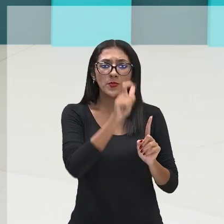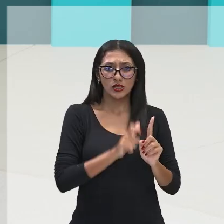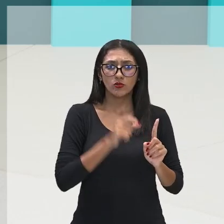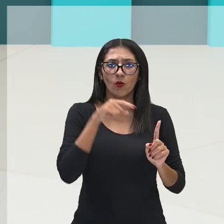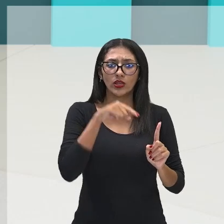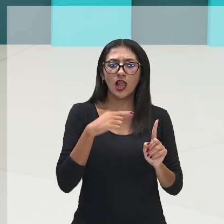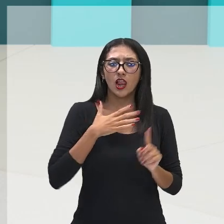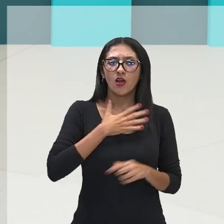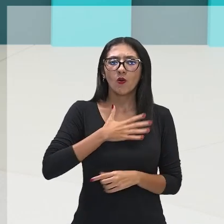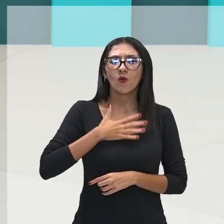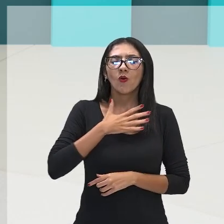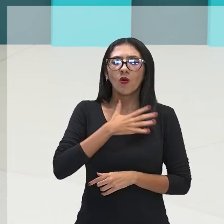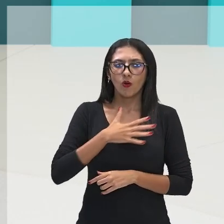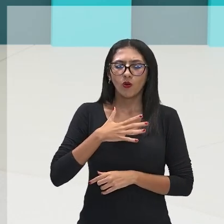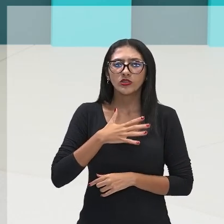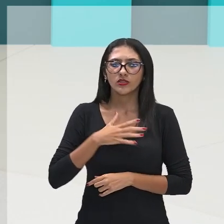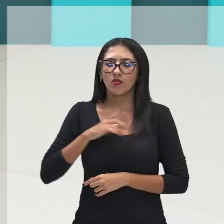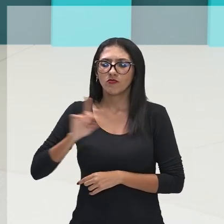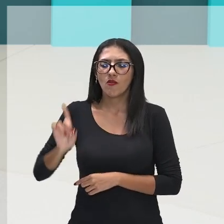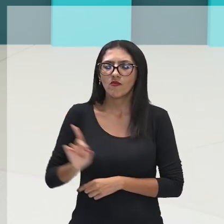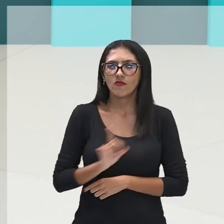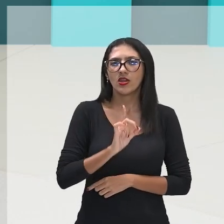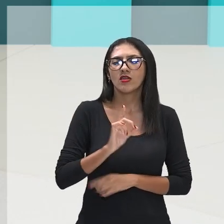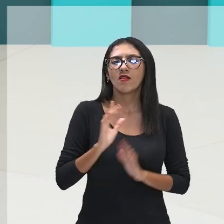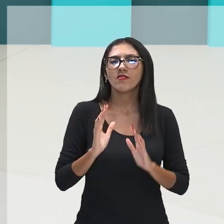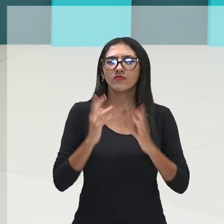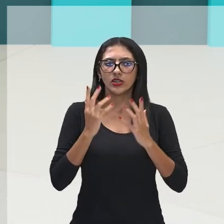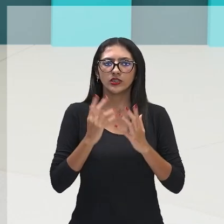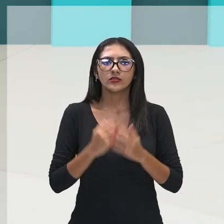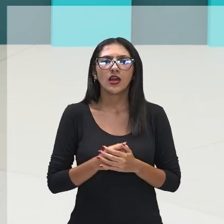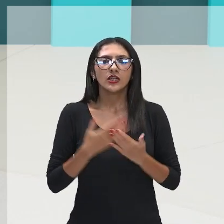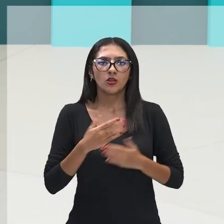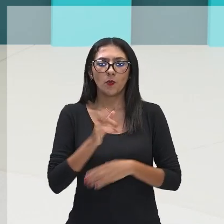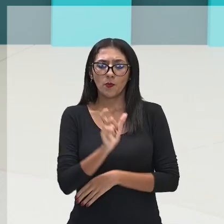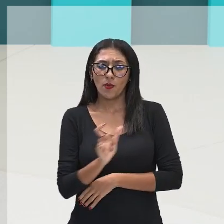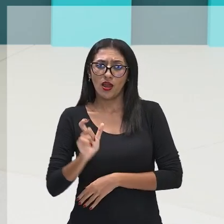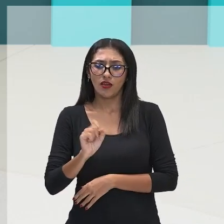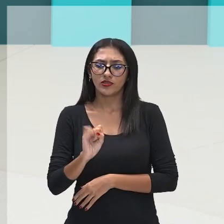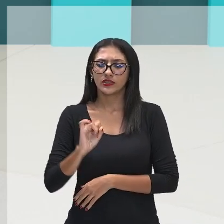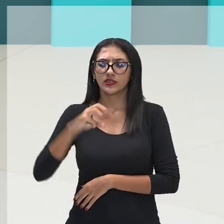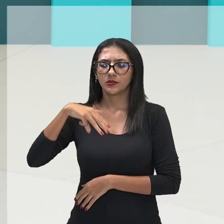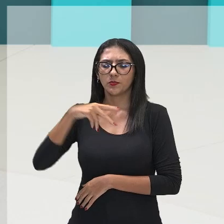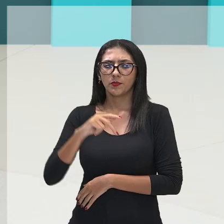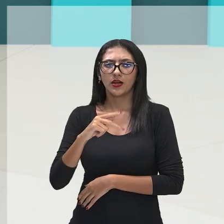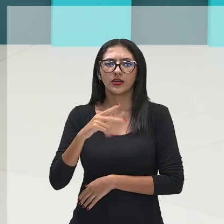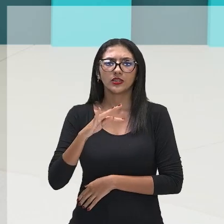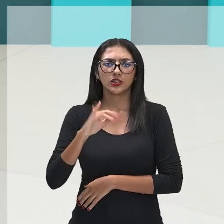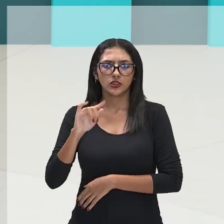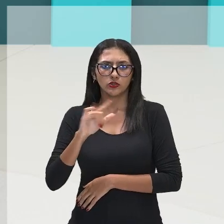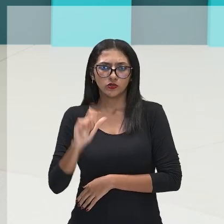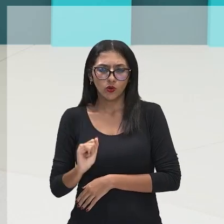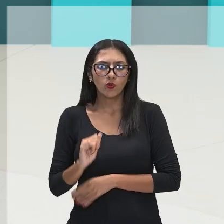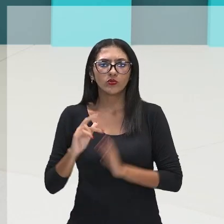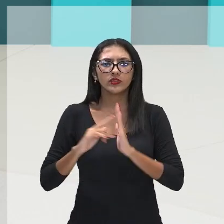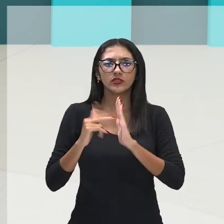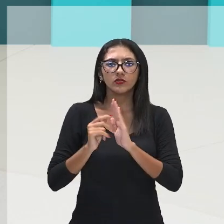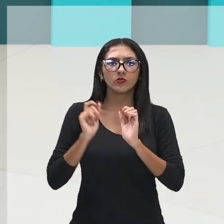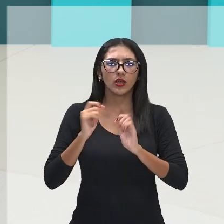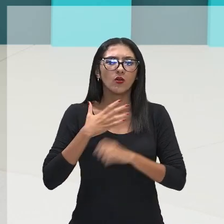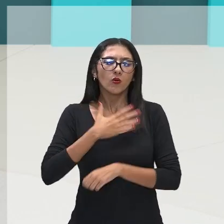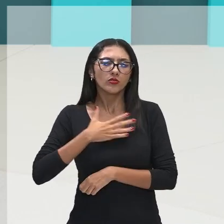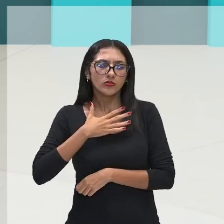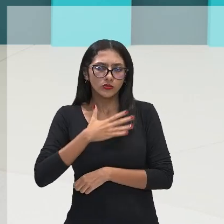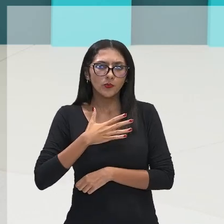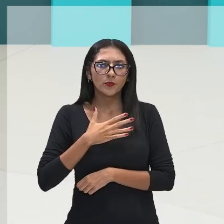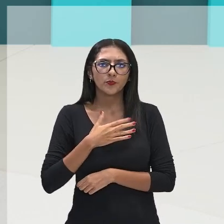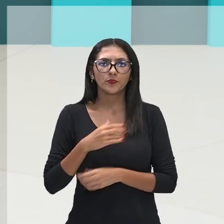à festa. Então, simpatizou exige preposição com. A preposição está aparecendo antes do pronome